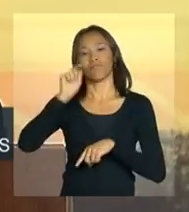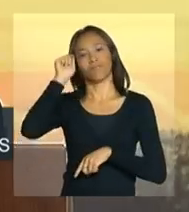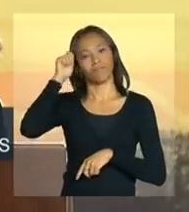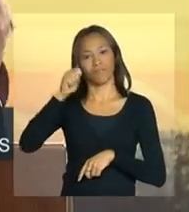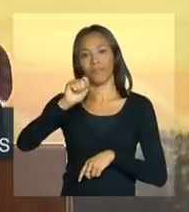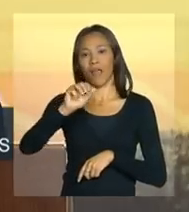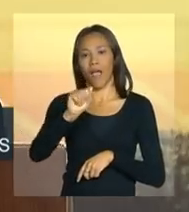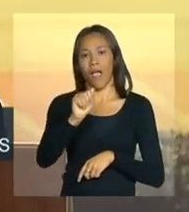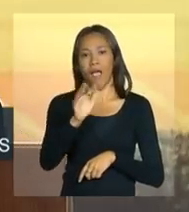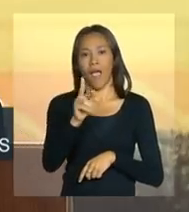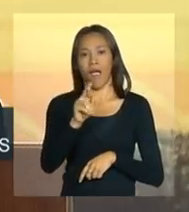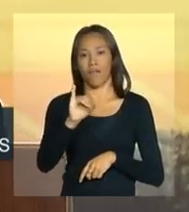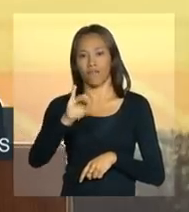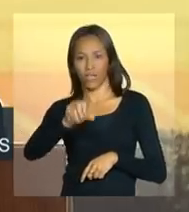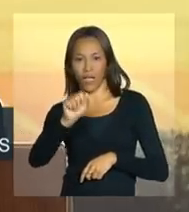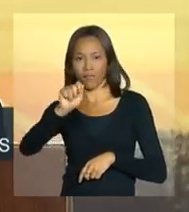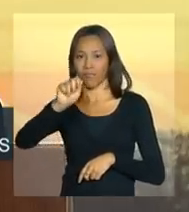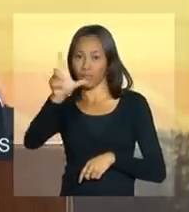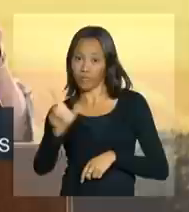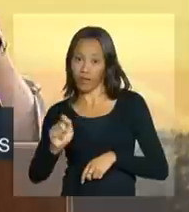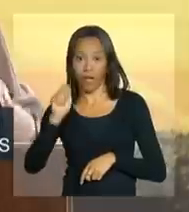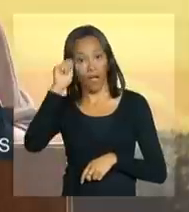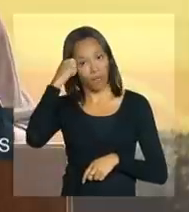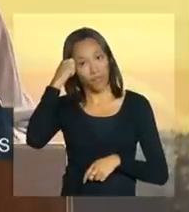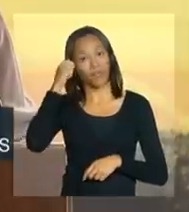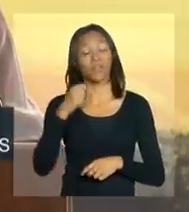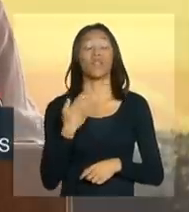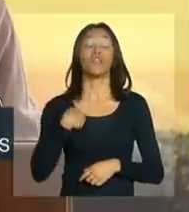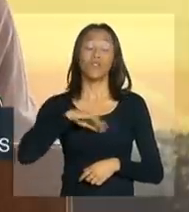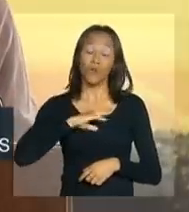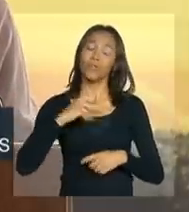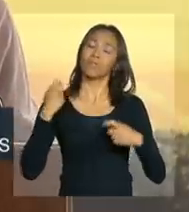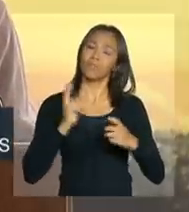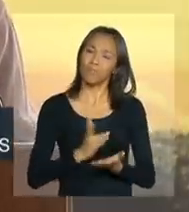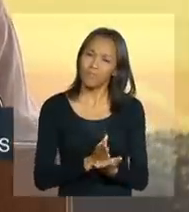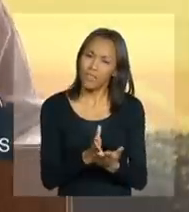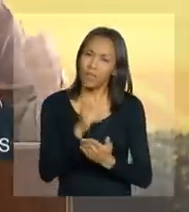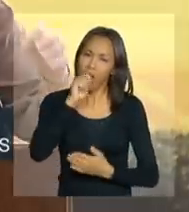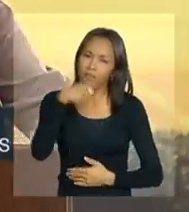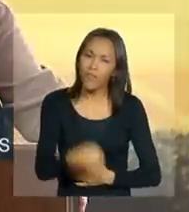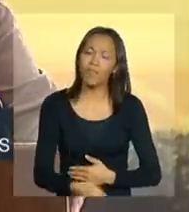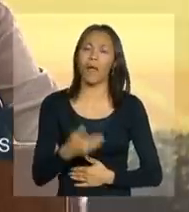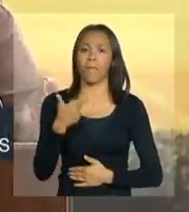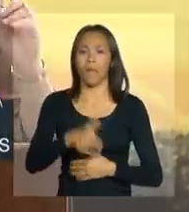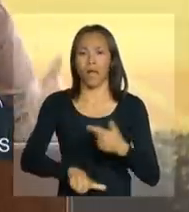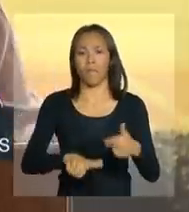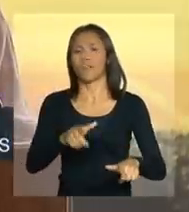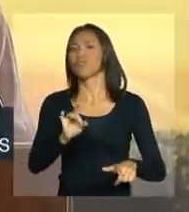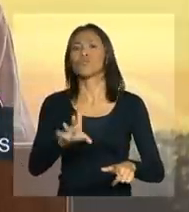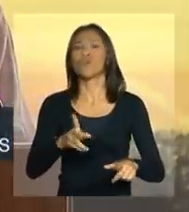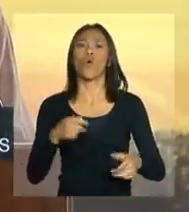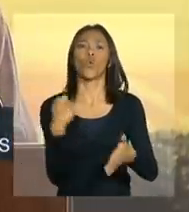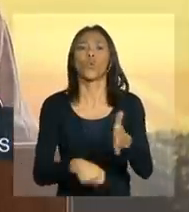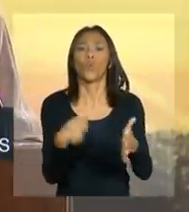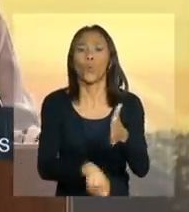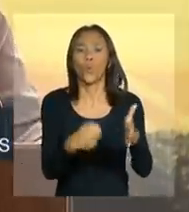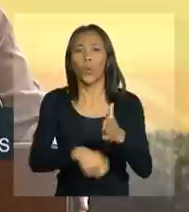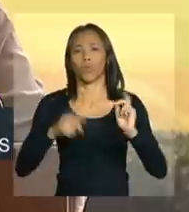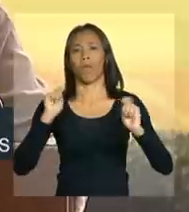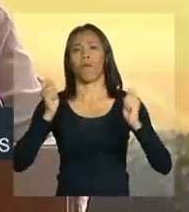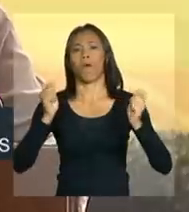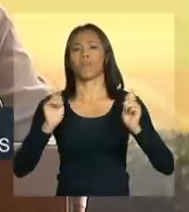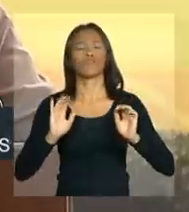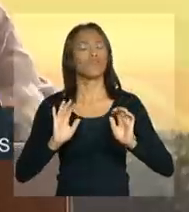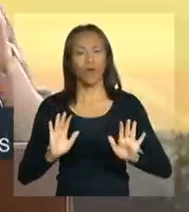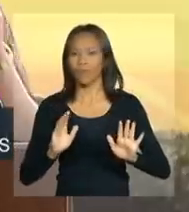nós tenhamos cada vez mais afirmação disso não só como uma reivindicação